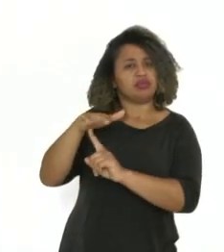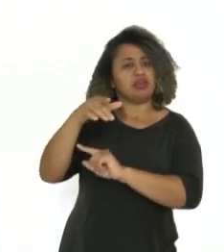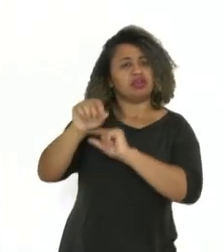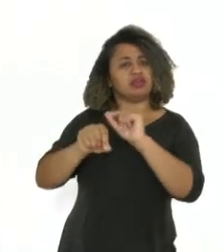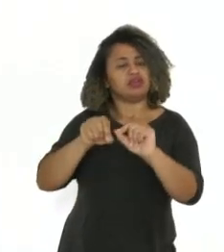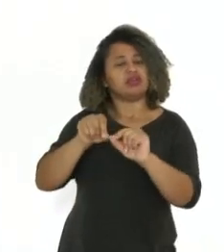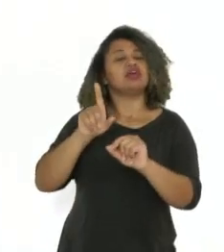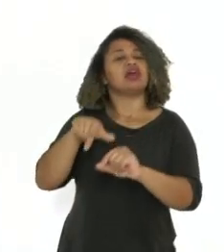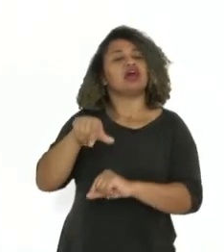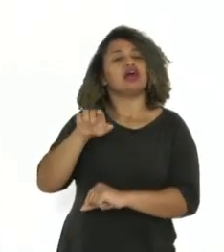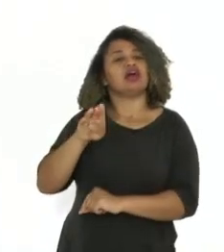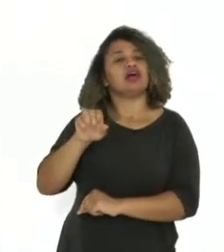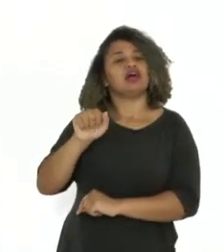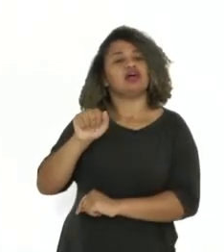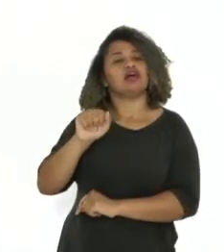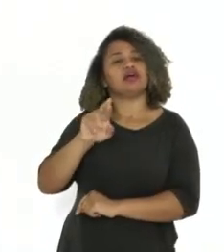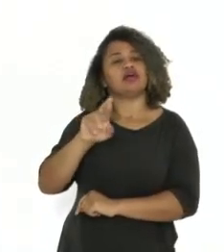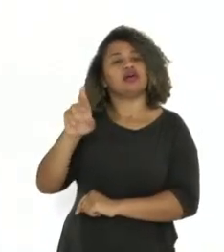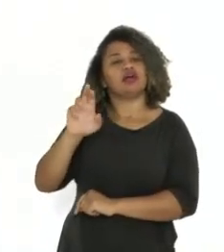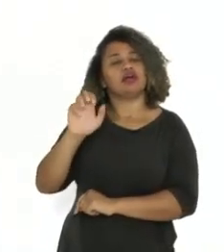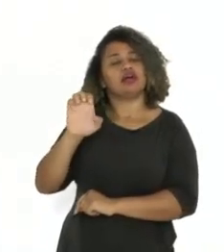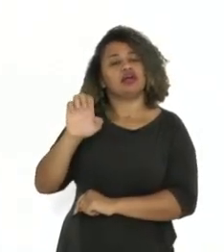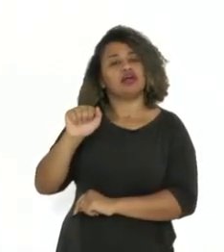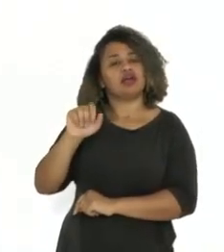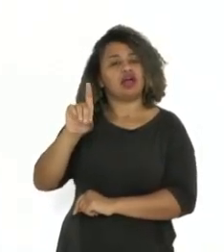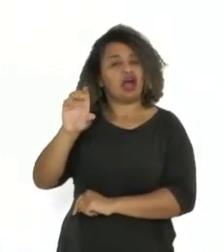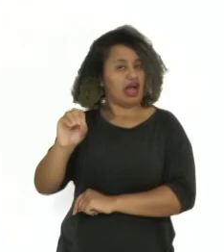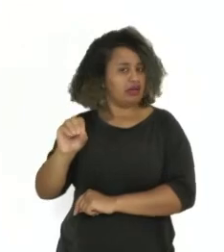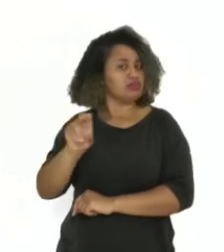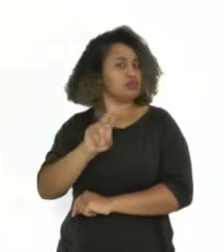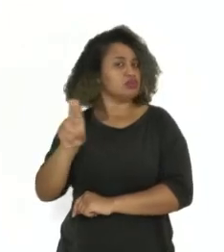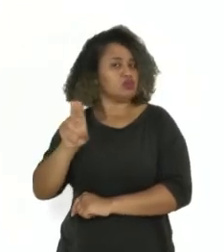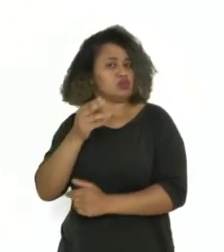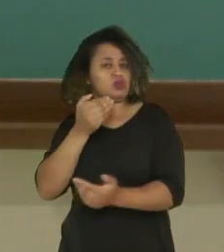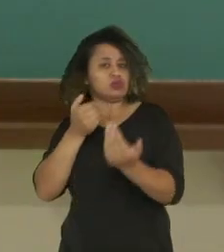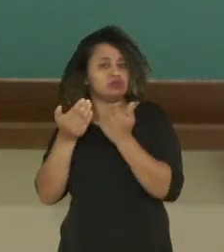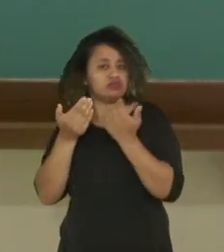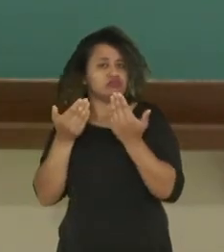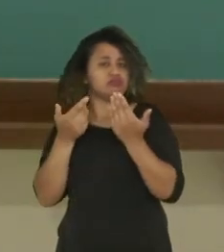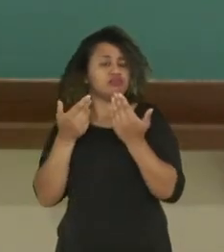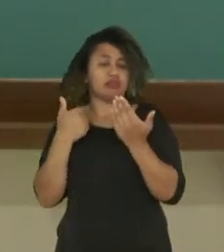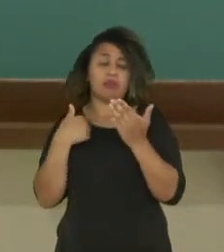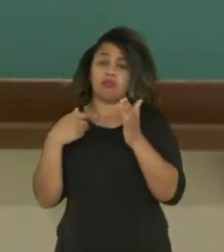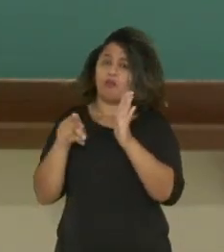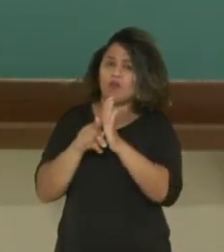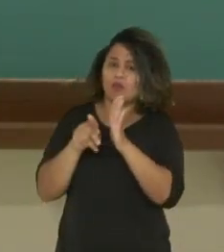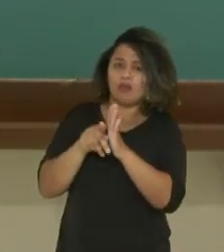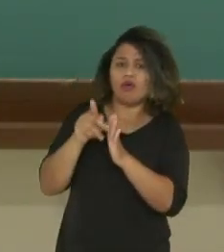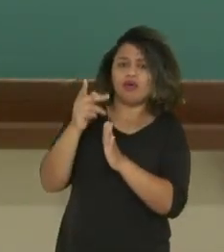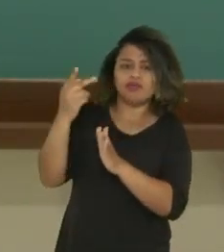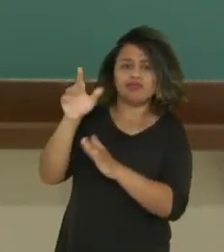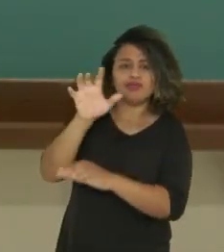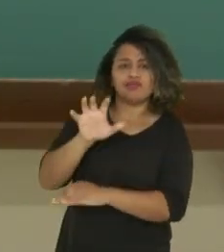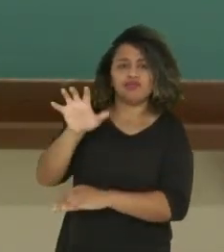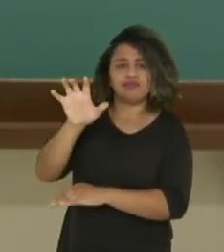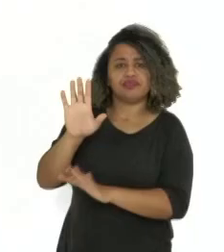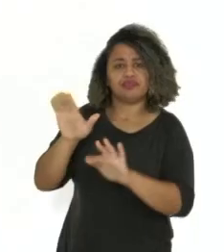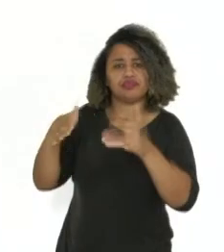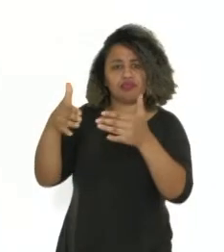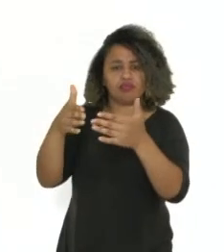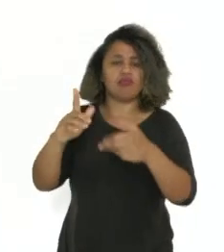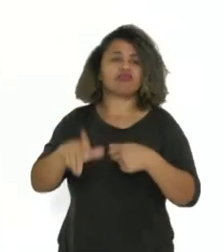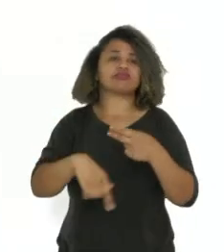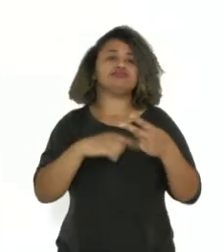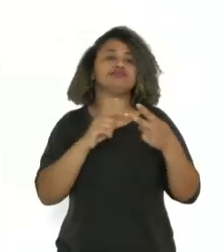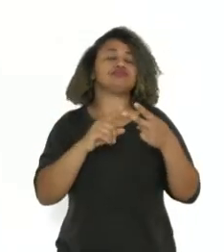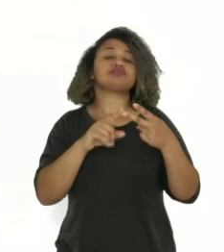o famoso barriado, tá? Comida tropeira. Olha aqui. Quais